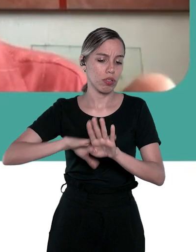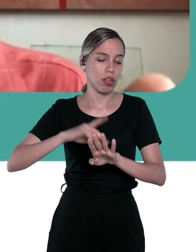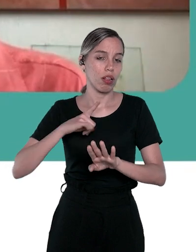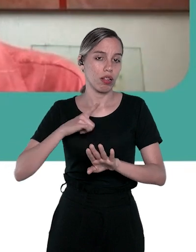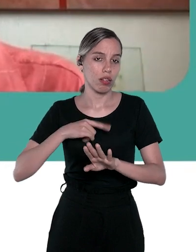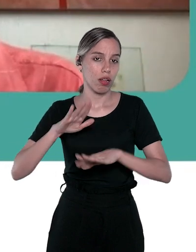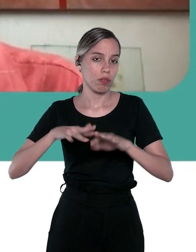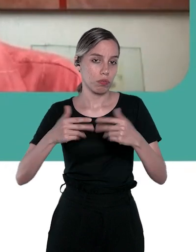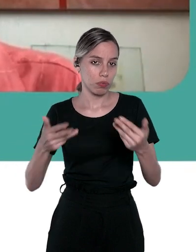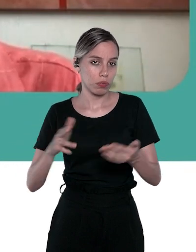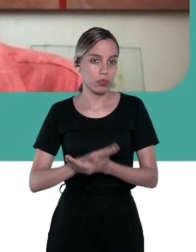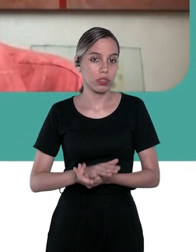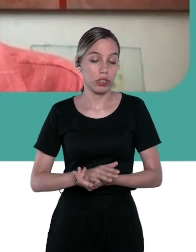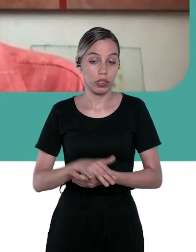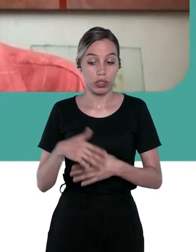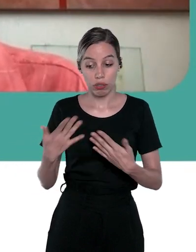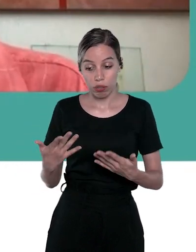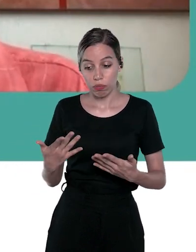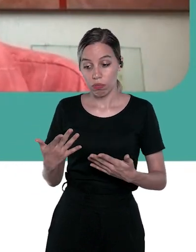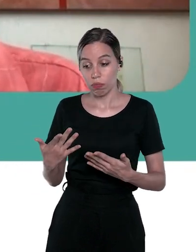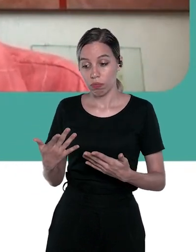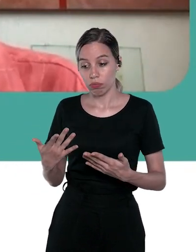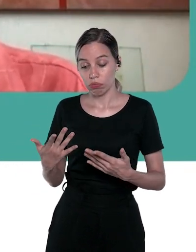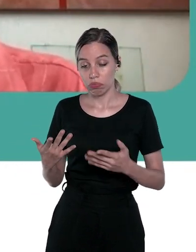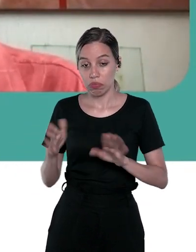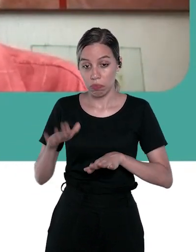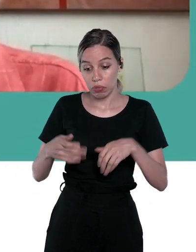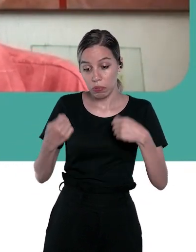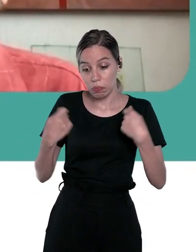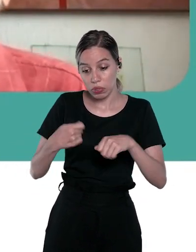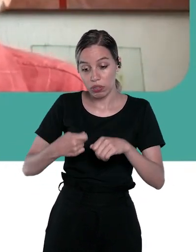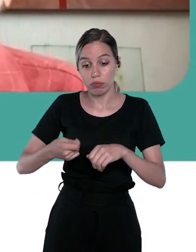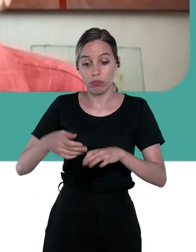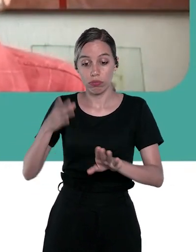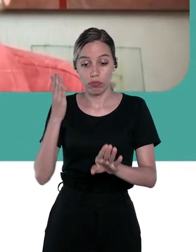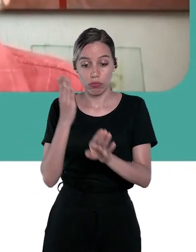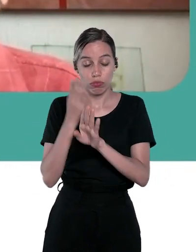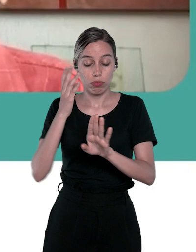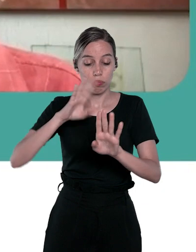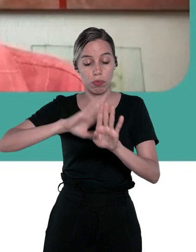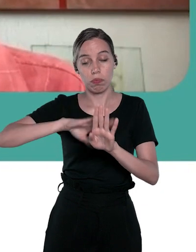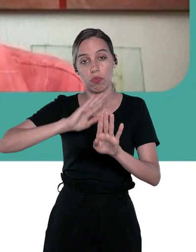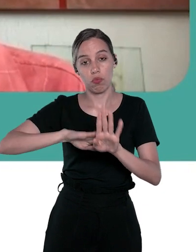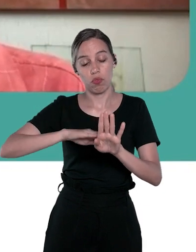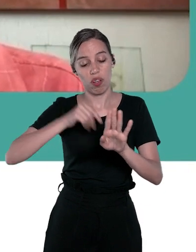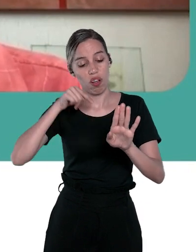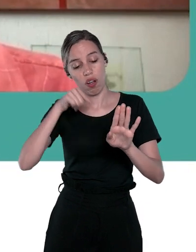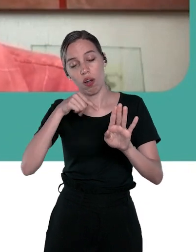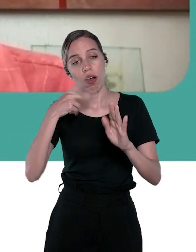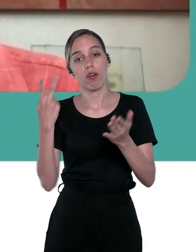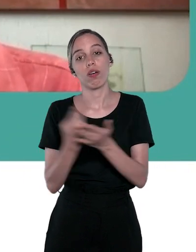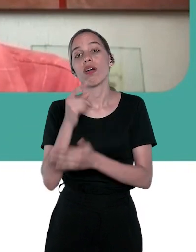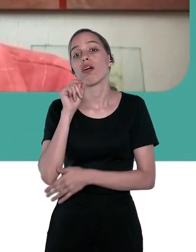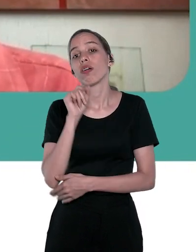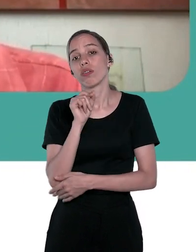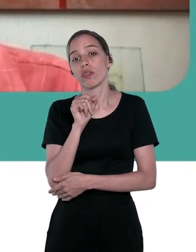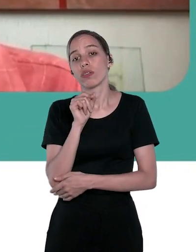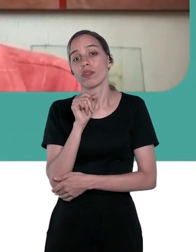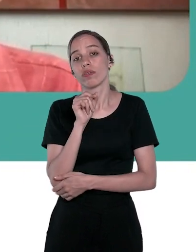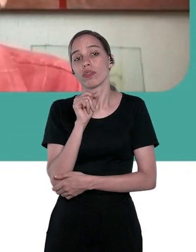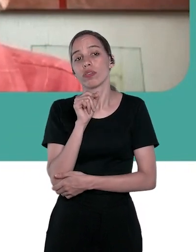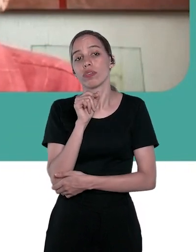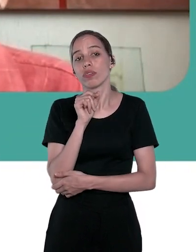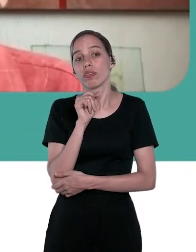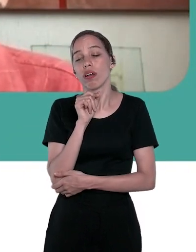talvez aí a missão de desvendar esse que está por trás, né, do que se vê objetivo